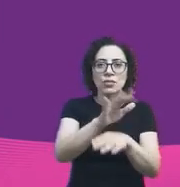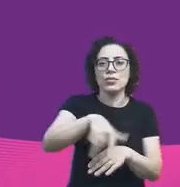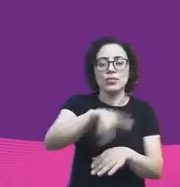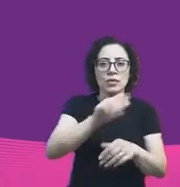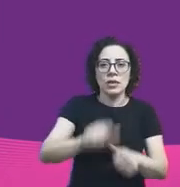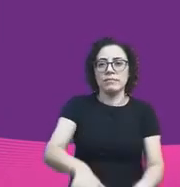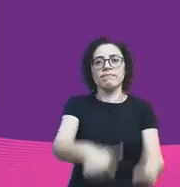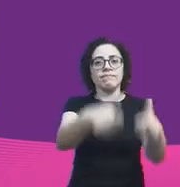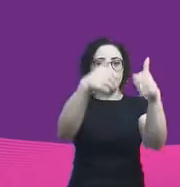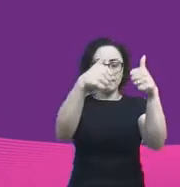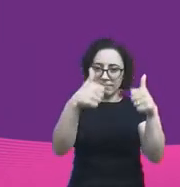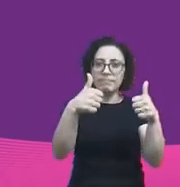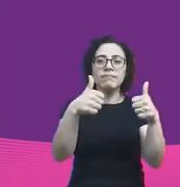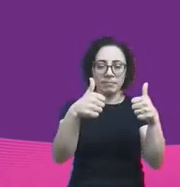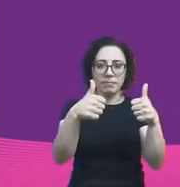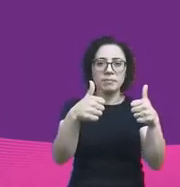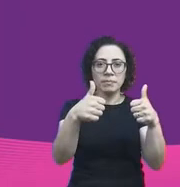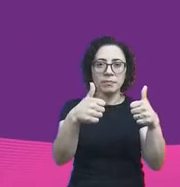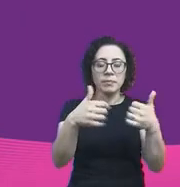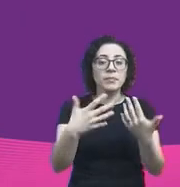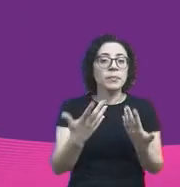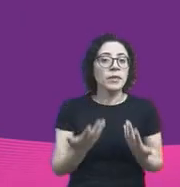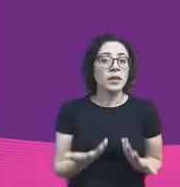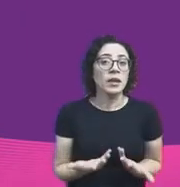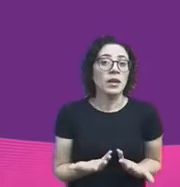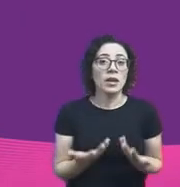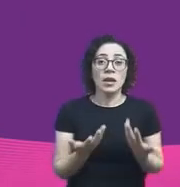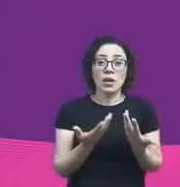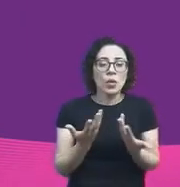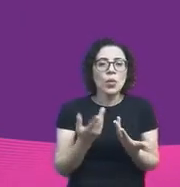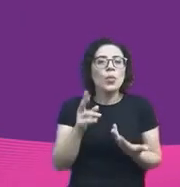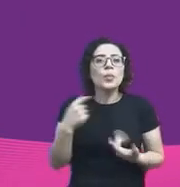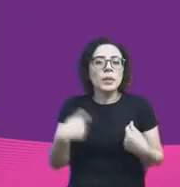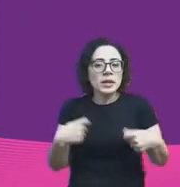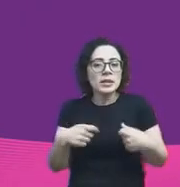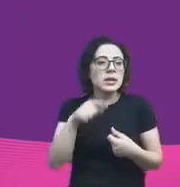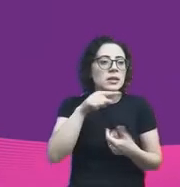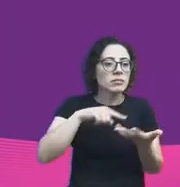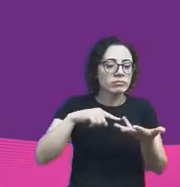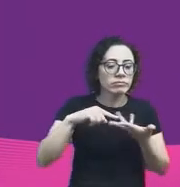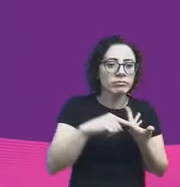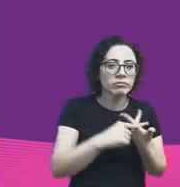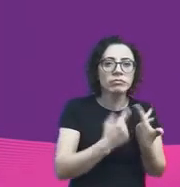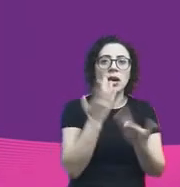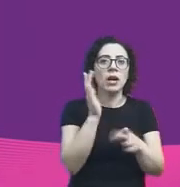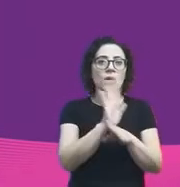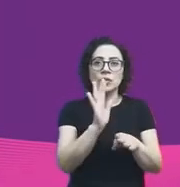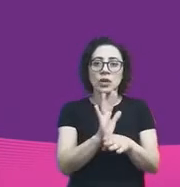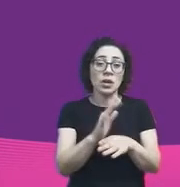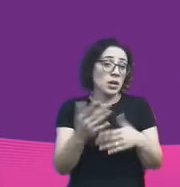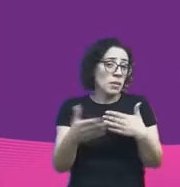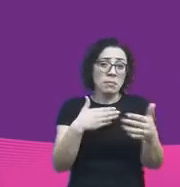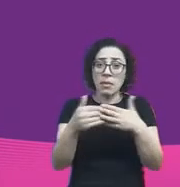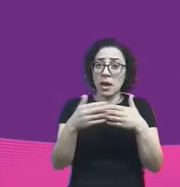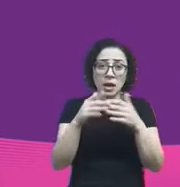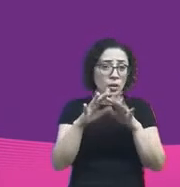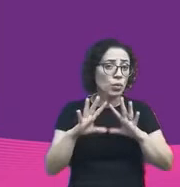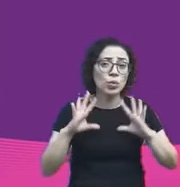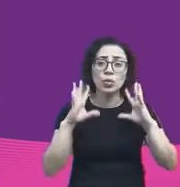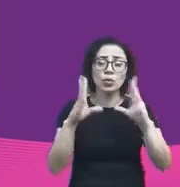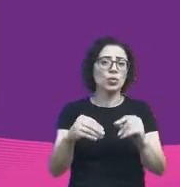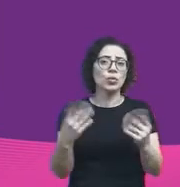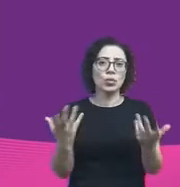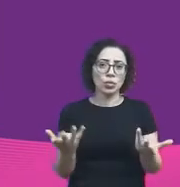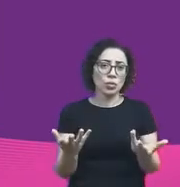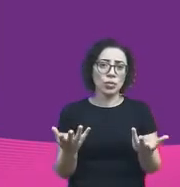de alocar os recursos de forma adequada, hoje vale para tudo. E o exemplo clássico que a gente está aí é no clima. A